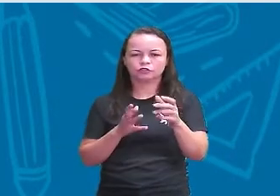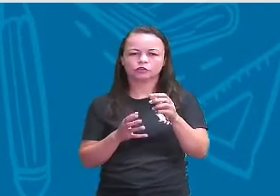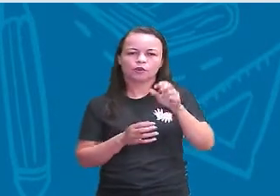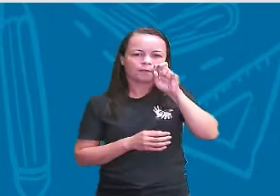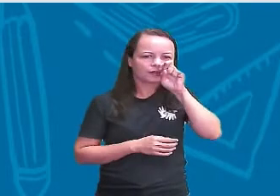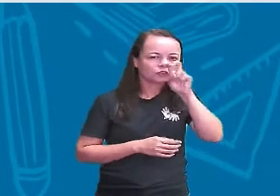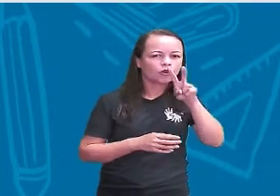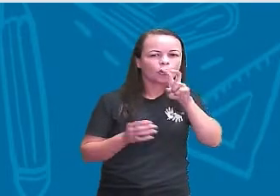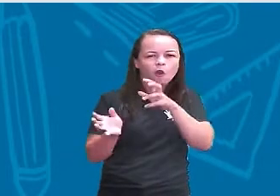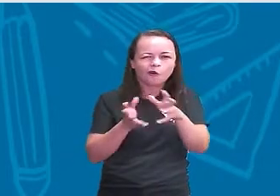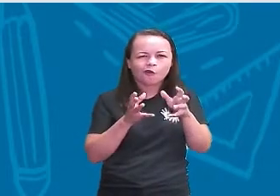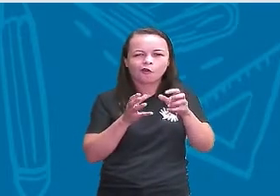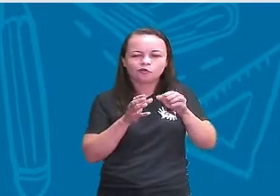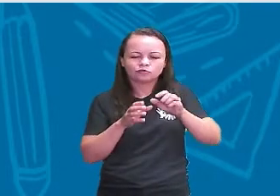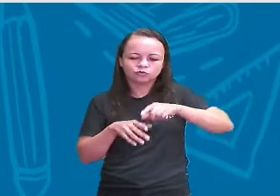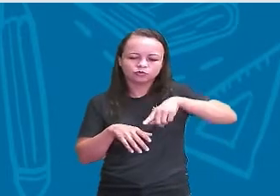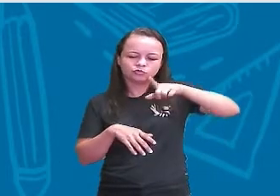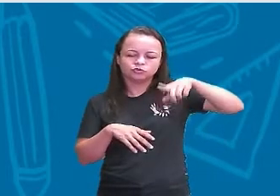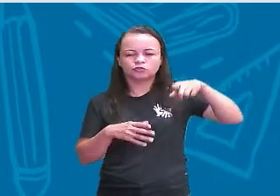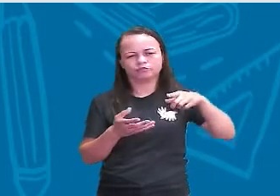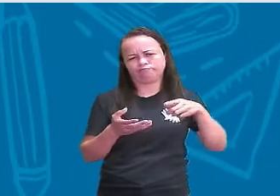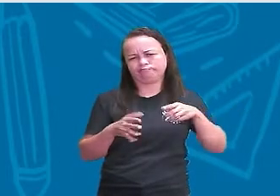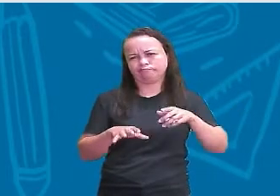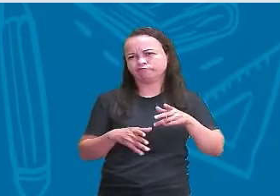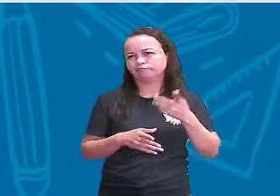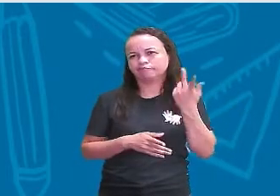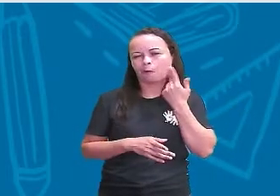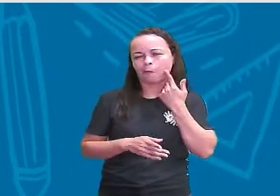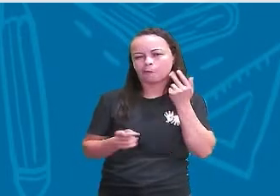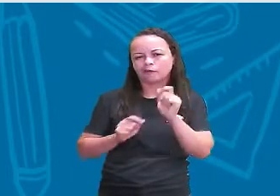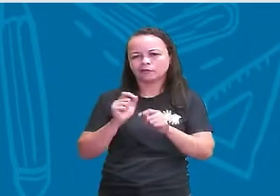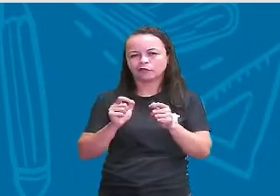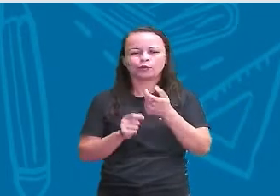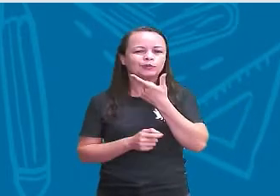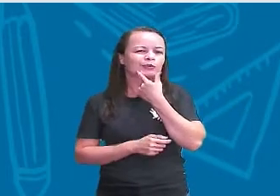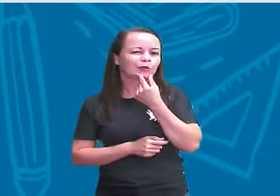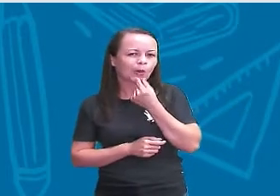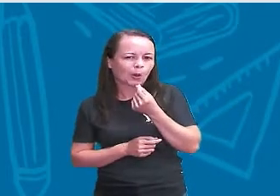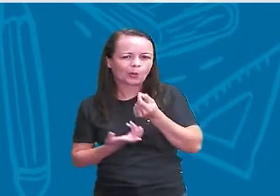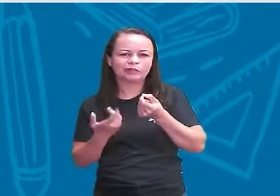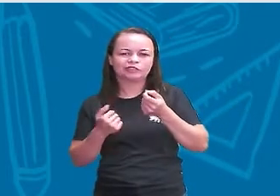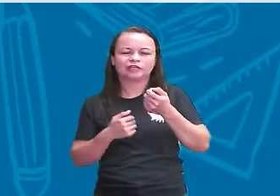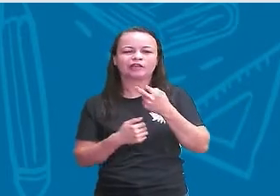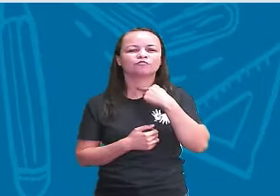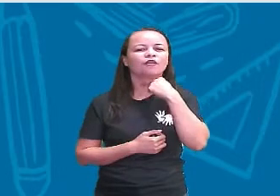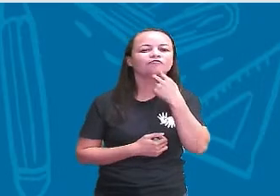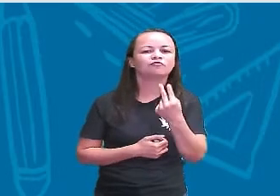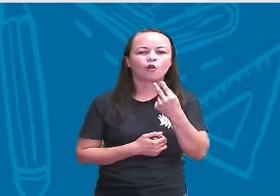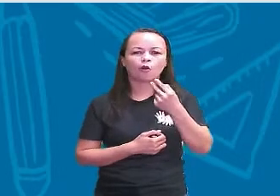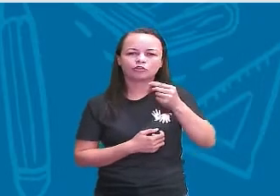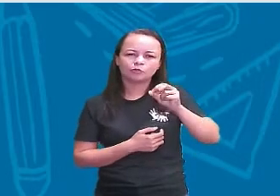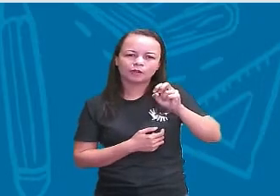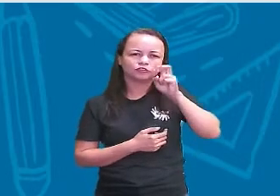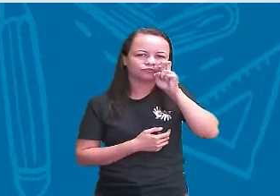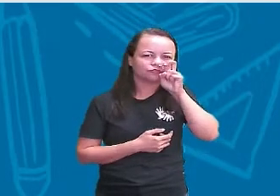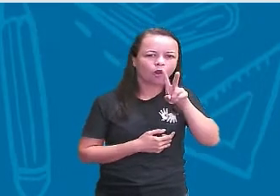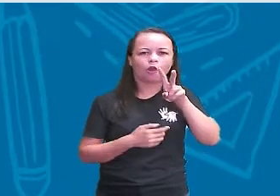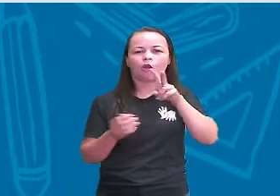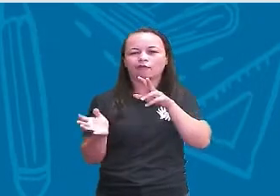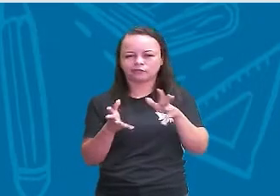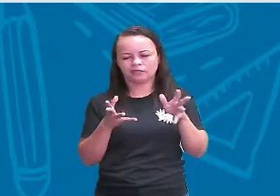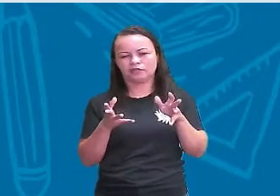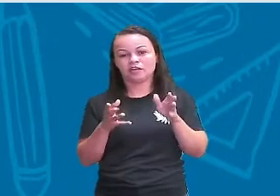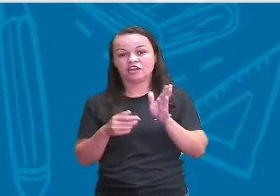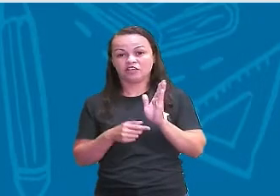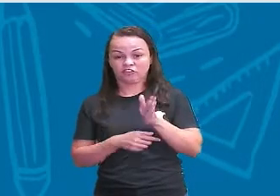grossos, né? Geralmente, os homens têm uma voz mais grossa, uma tonalidade de som mais grave. Já